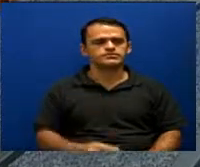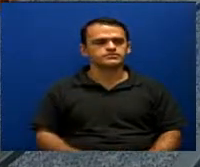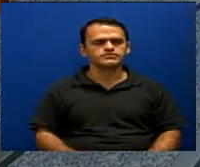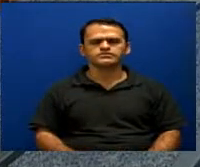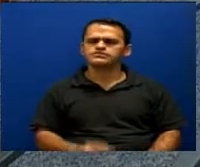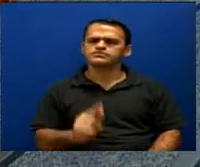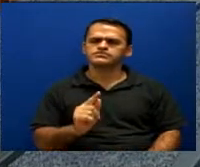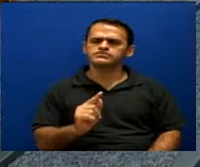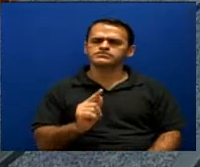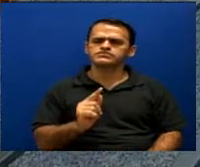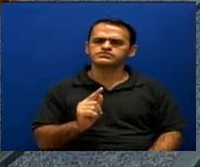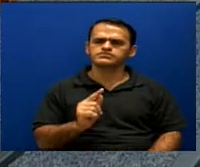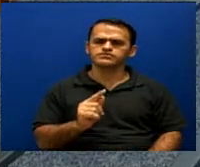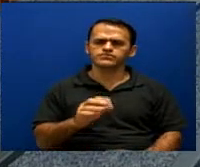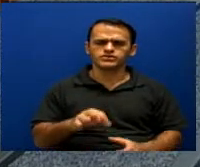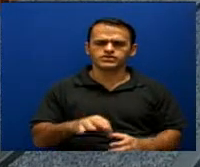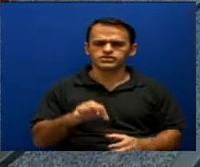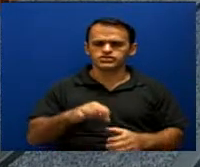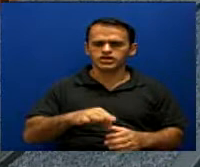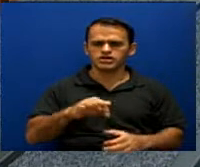O que, que é? Chá?